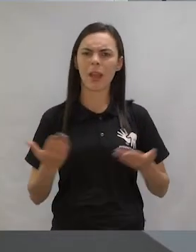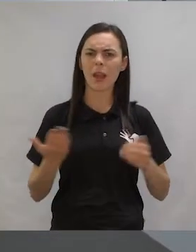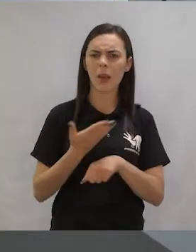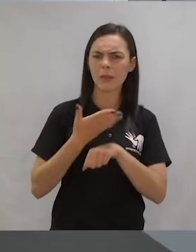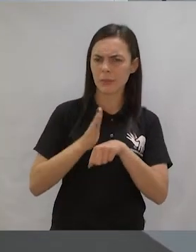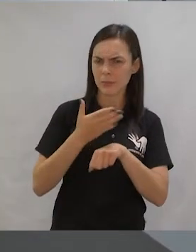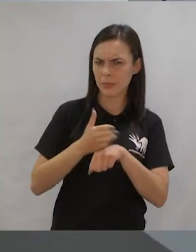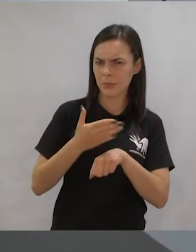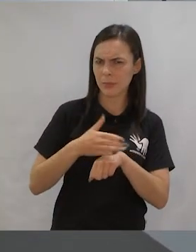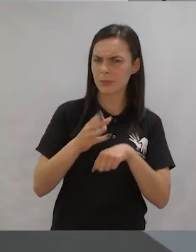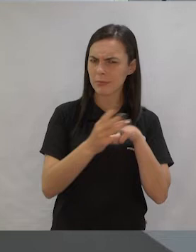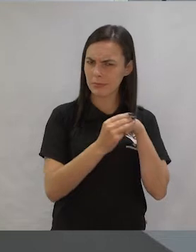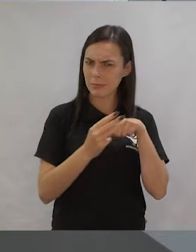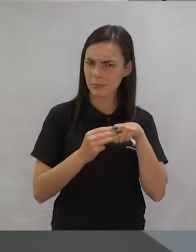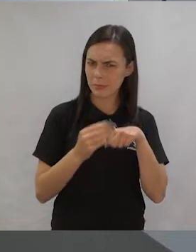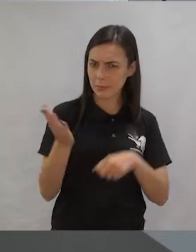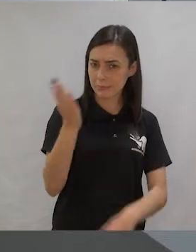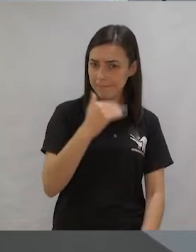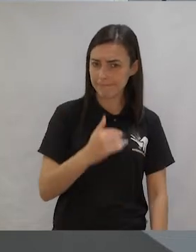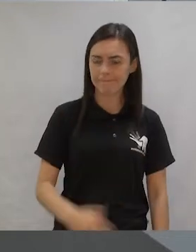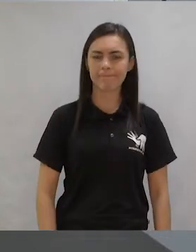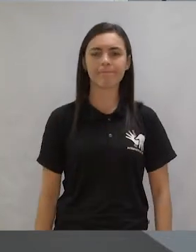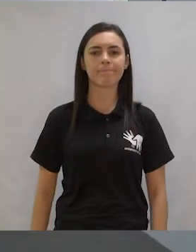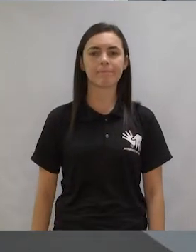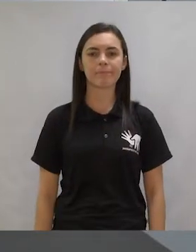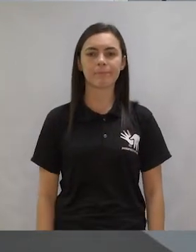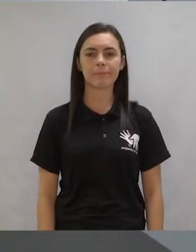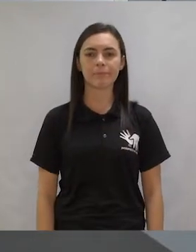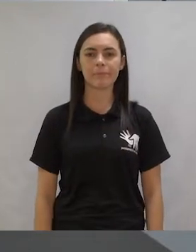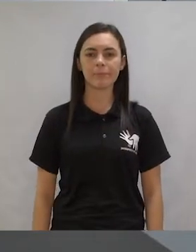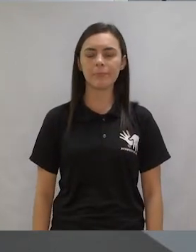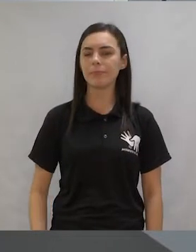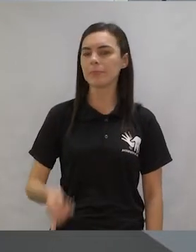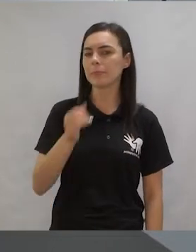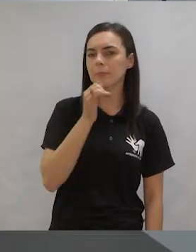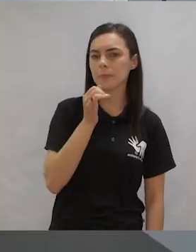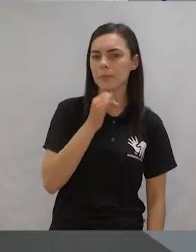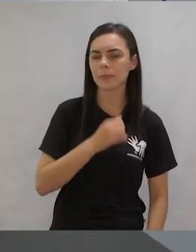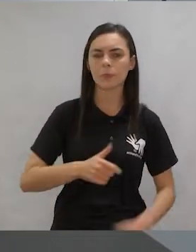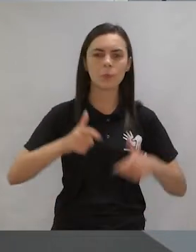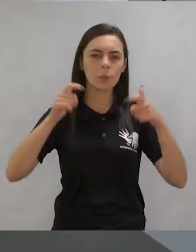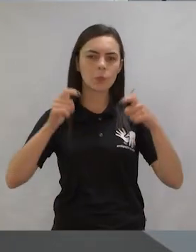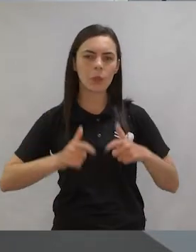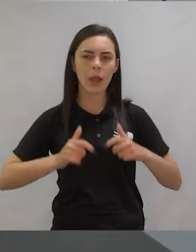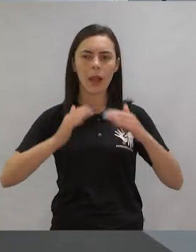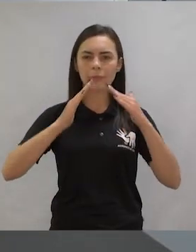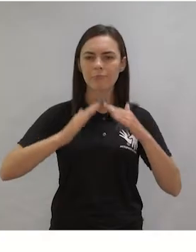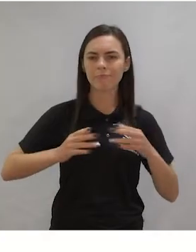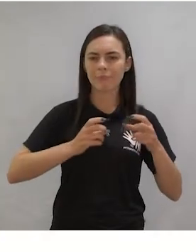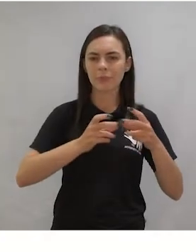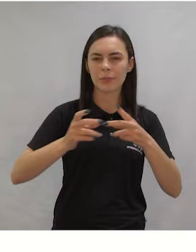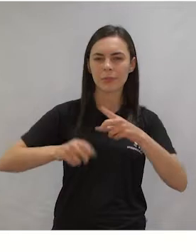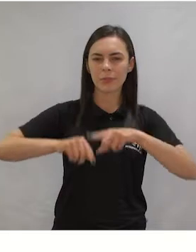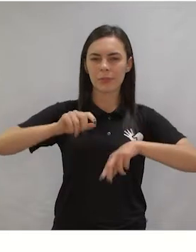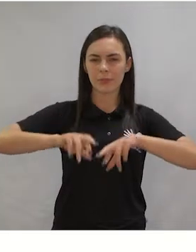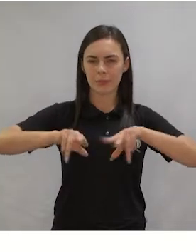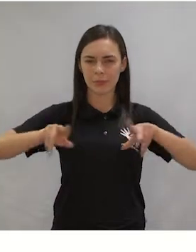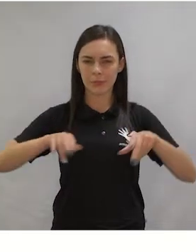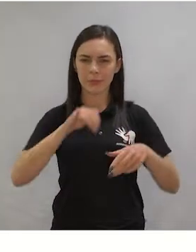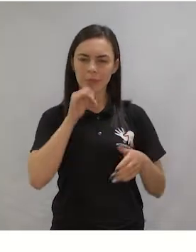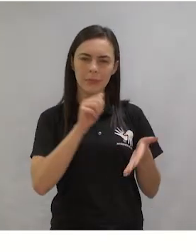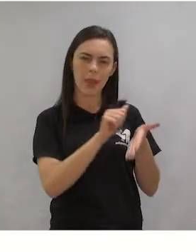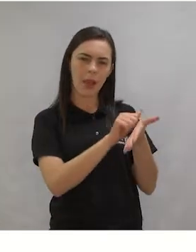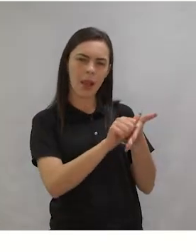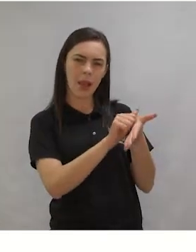pouquinho agora todo esse conhecimento que a gente tem? Em uma papelaria, se a borracha custar